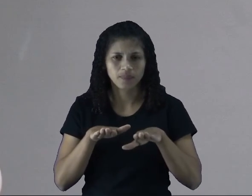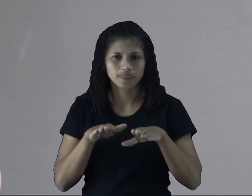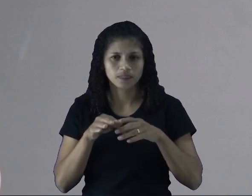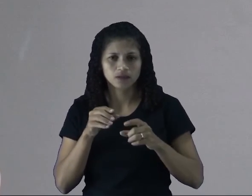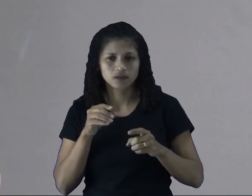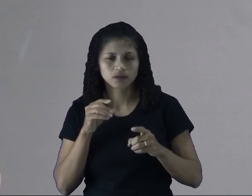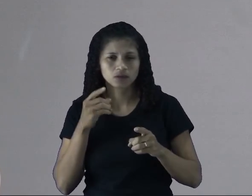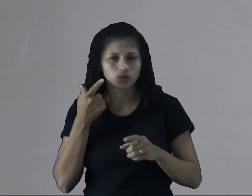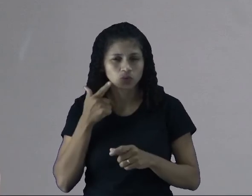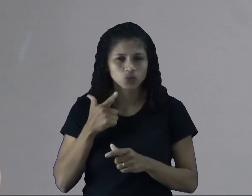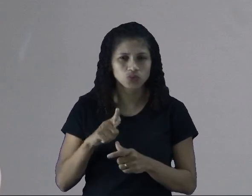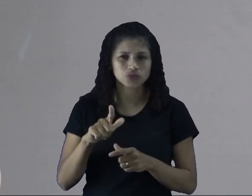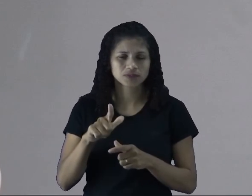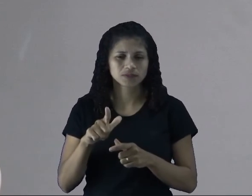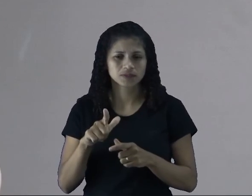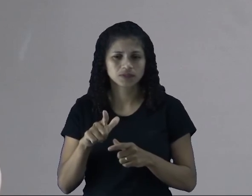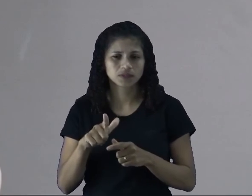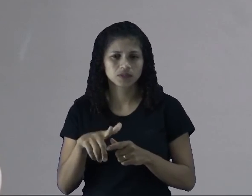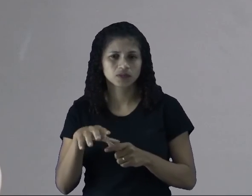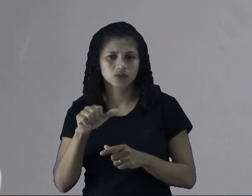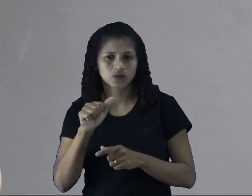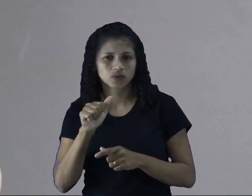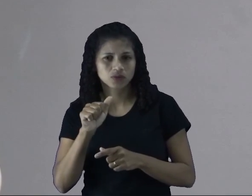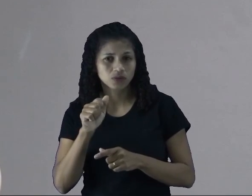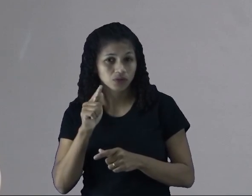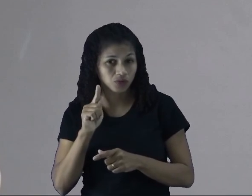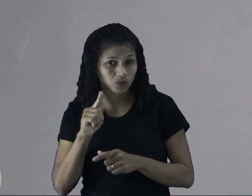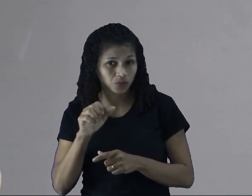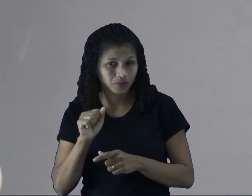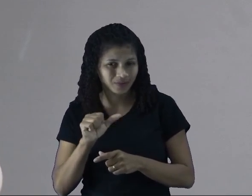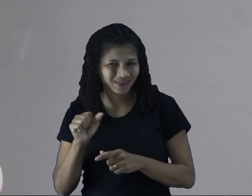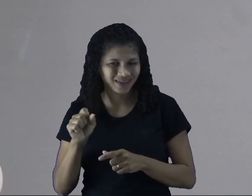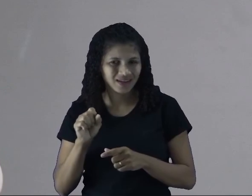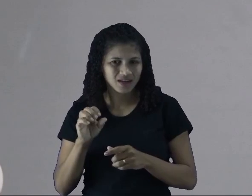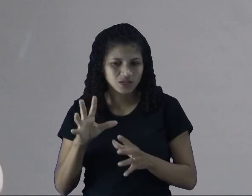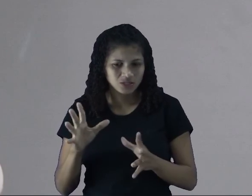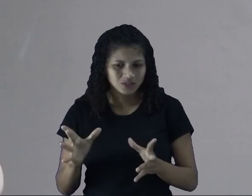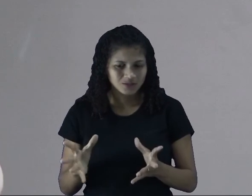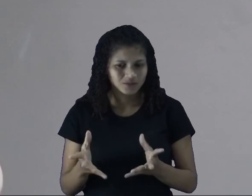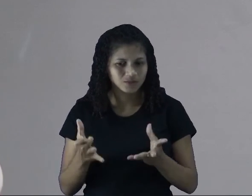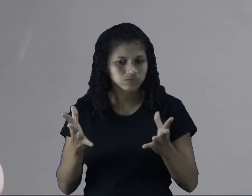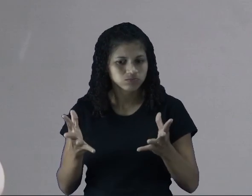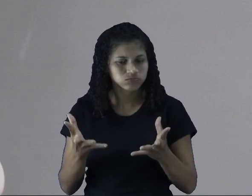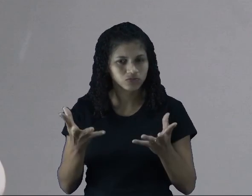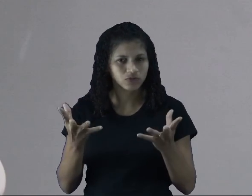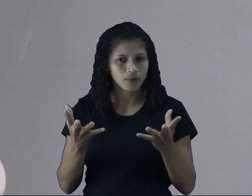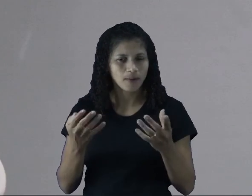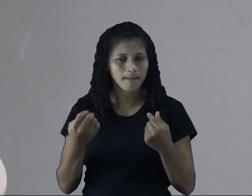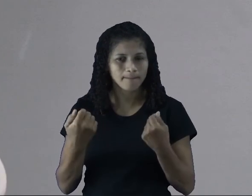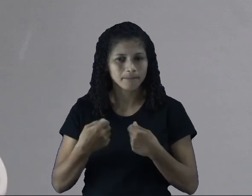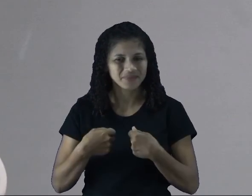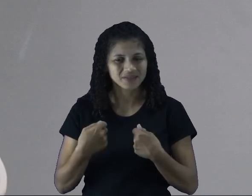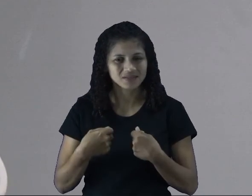com que um gás nobre reaja com algum outro elemento, ele precisa ter o quê? Ele precisa ter uma